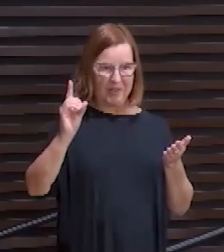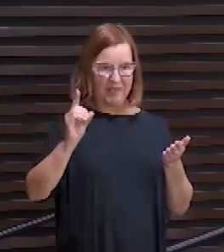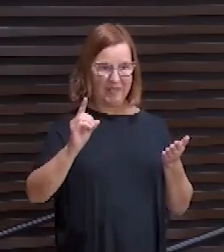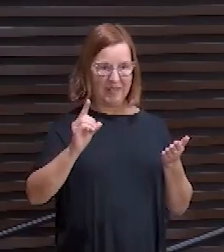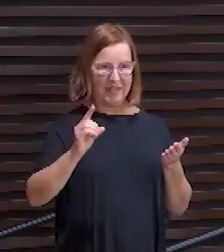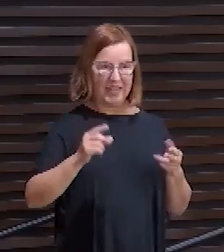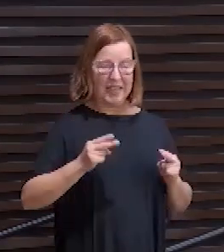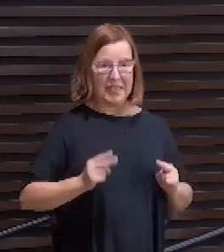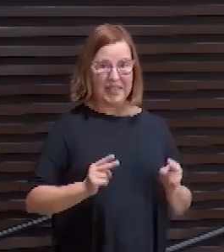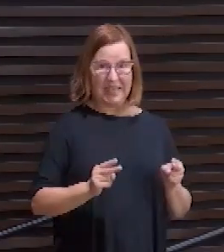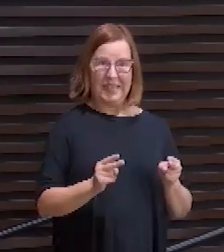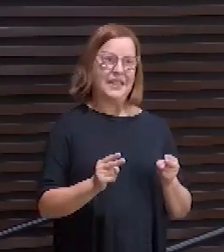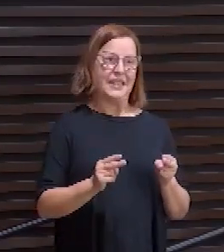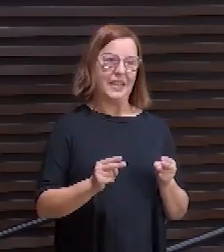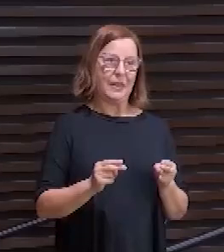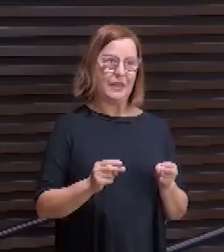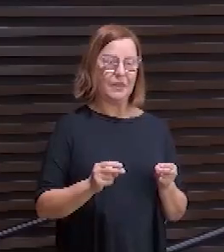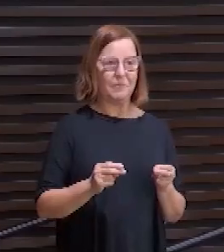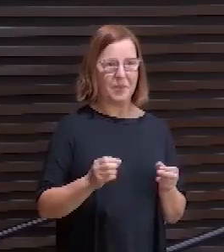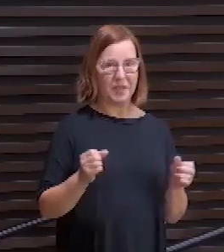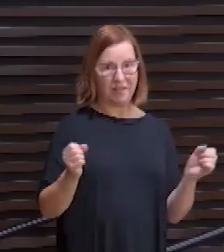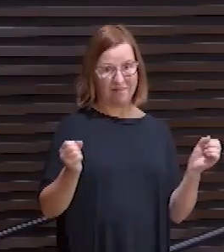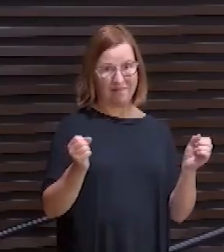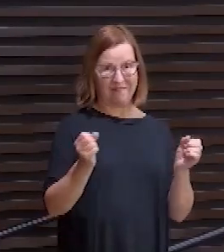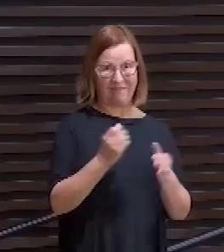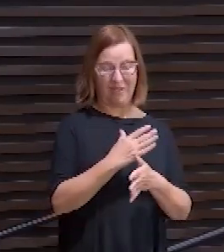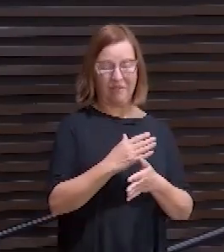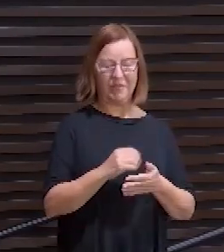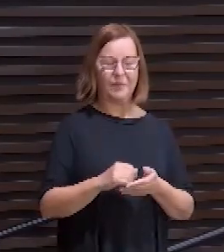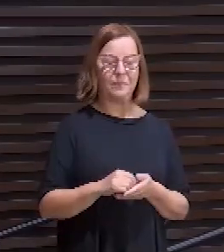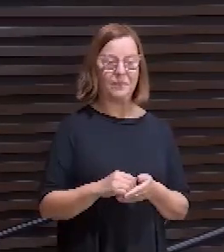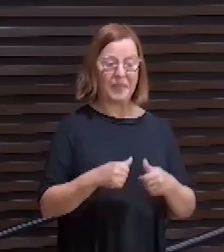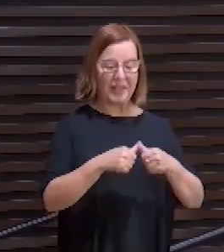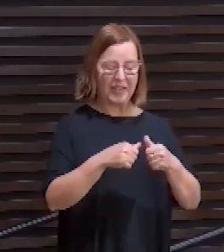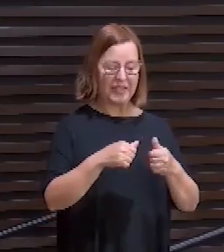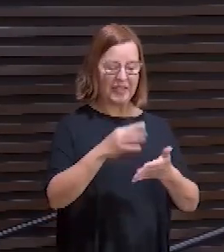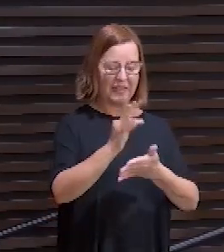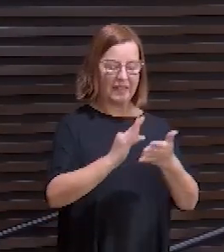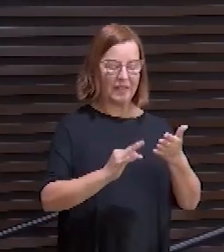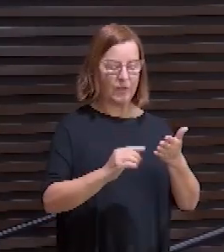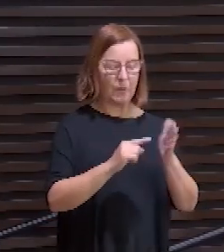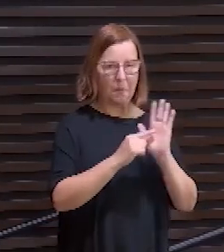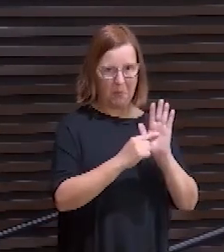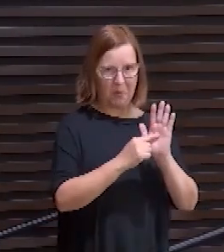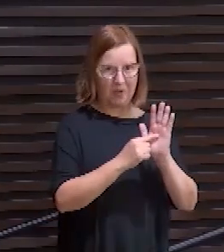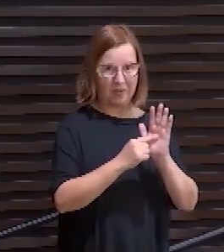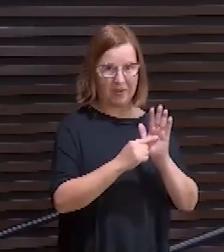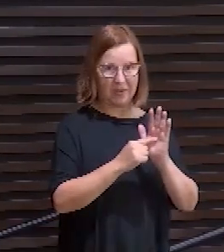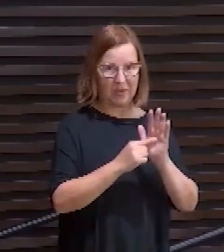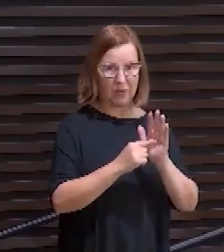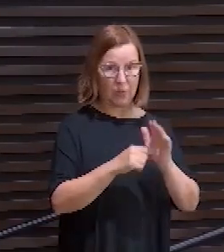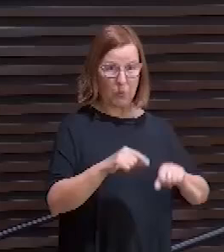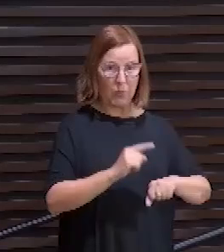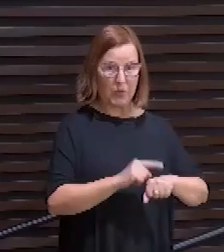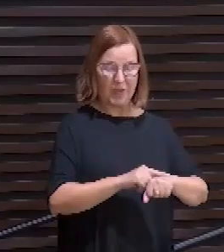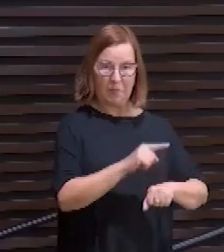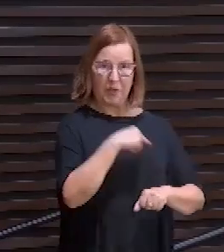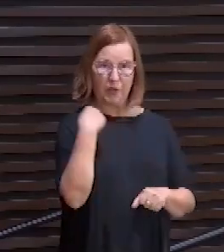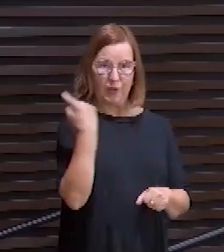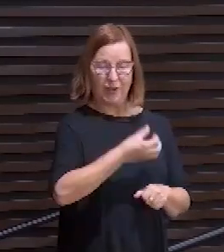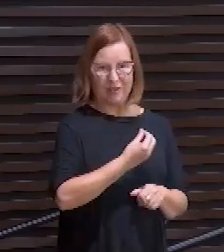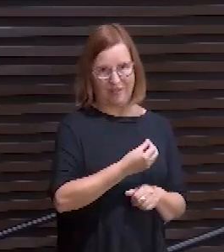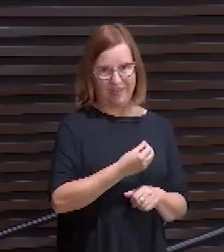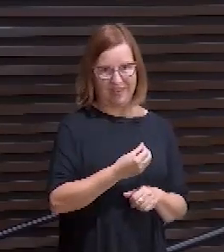atualizar. Esse texto está mostrando onde eu e você estamos, na linha da história. Nós estamos nesse período